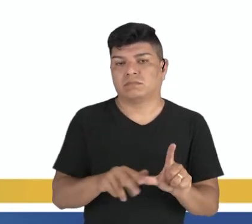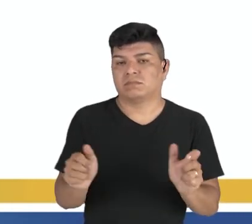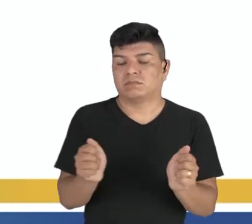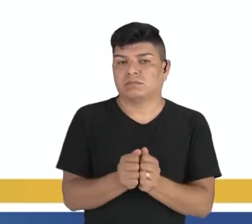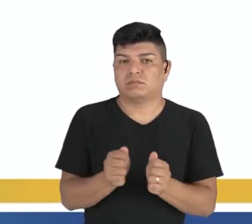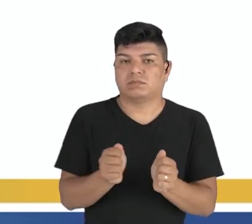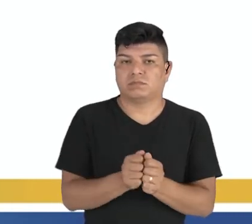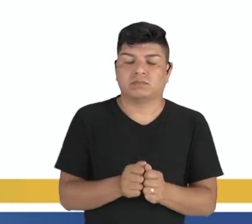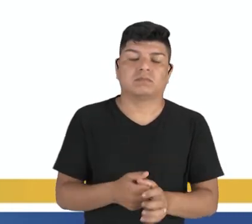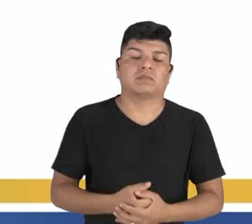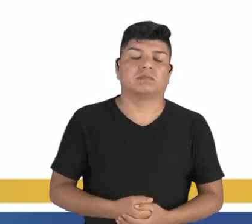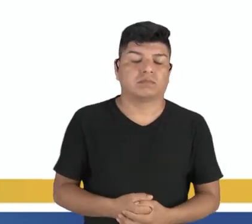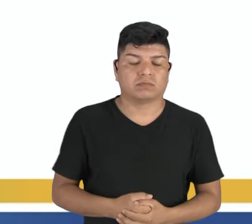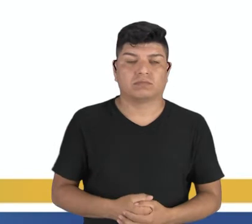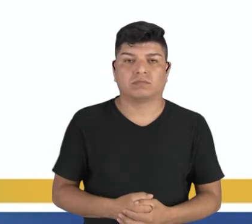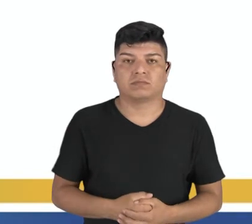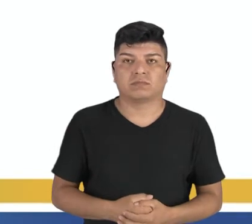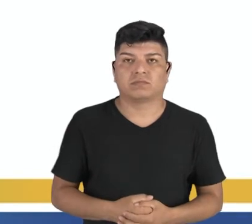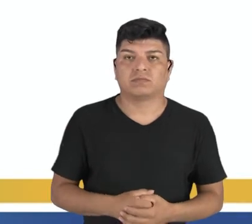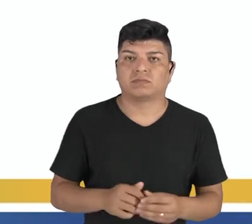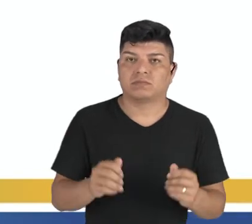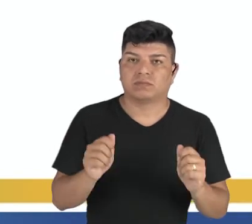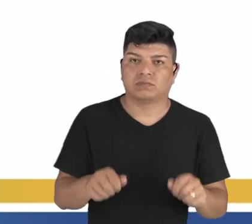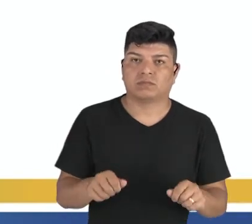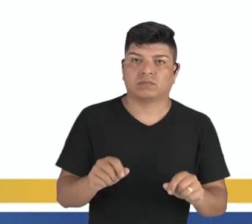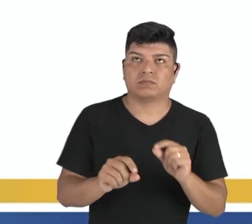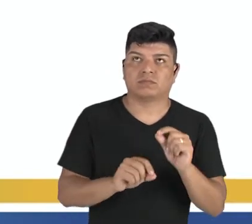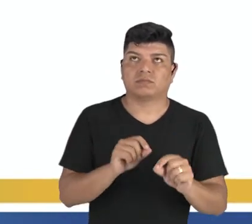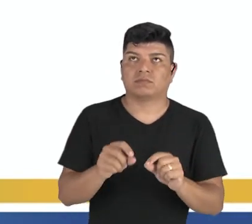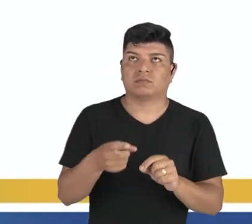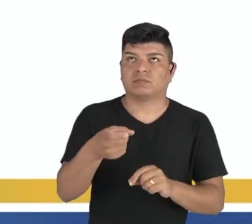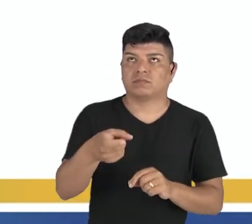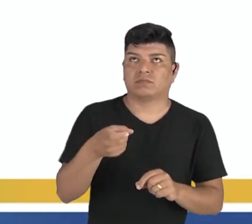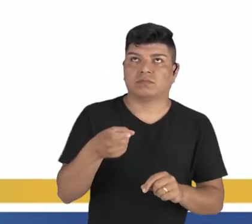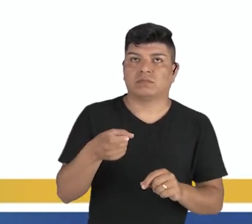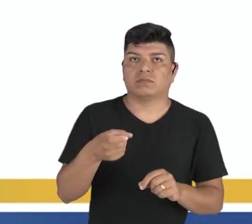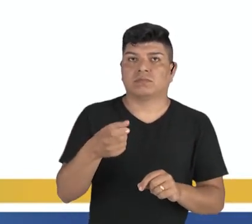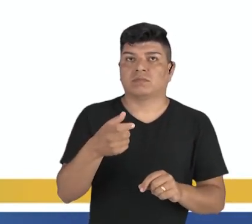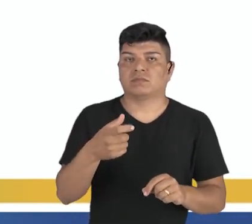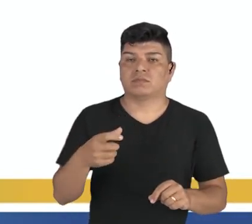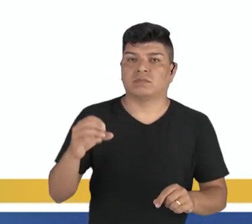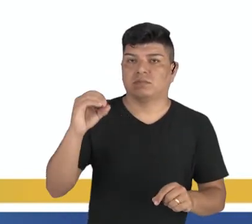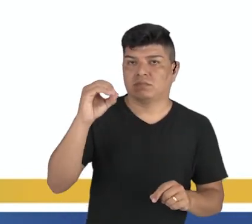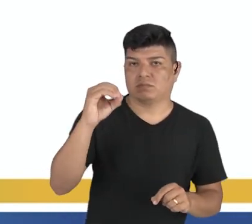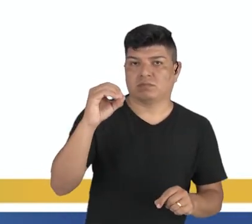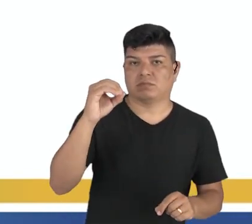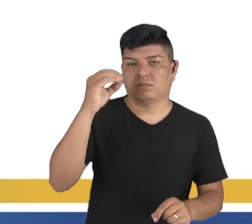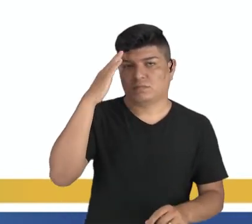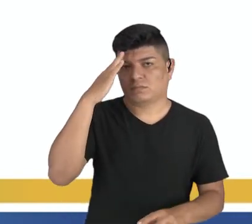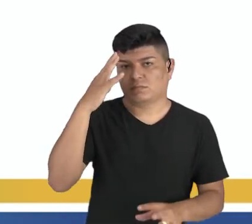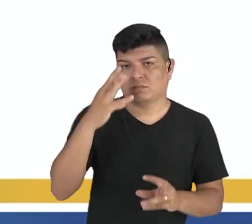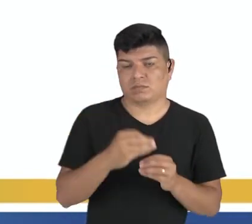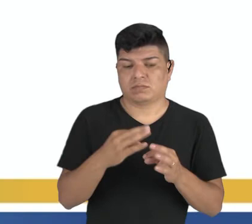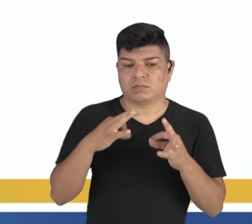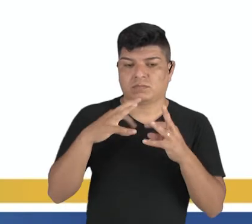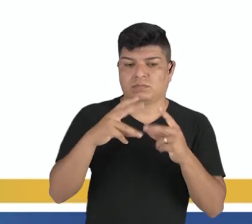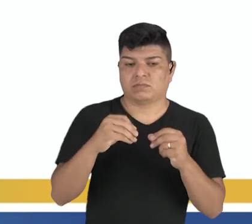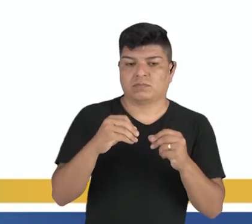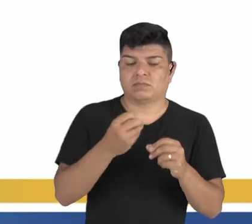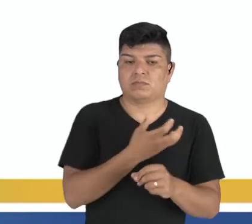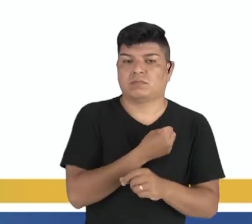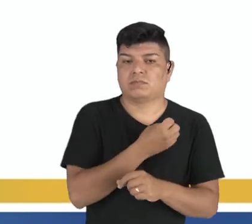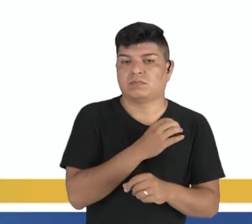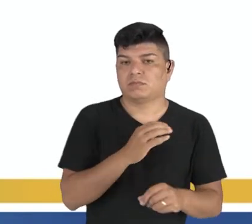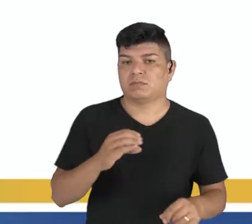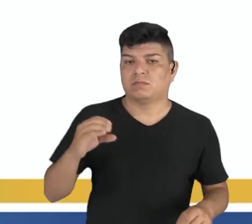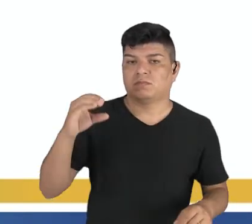letra, certo? Aí nós podemos dizer que ele está um x elevado a 0. E aí nós sabemos que todo número elevado a